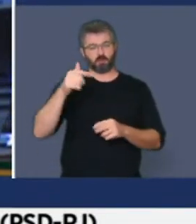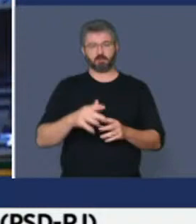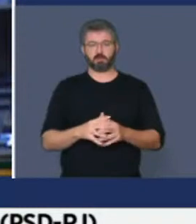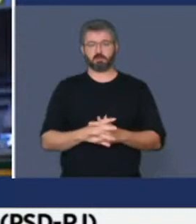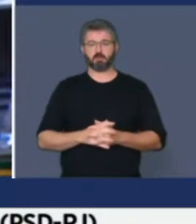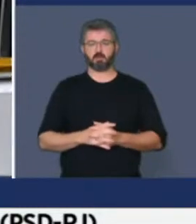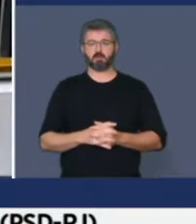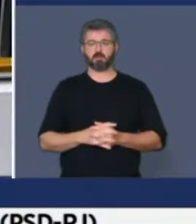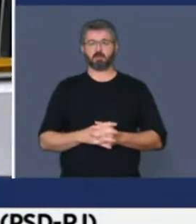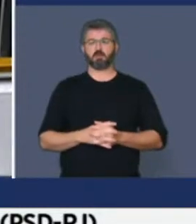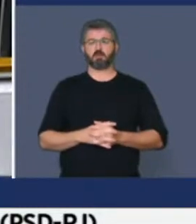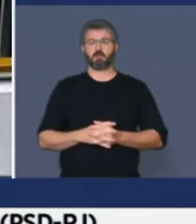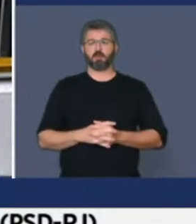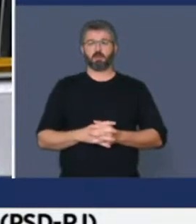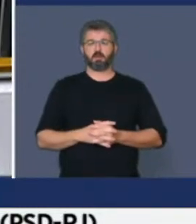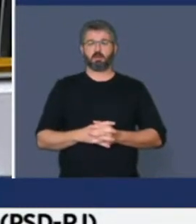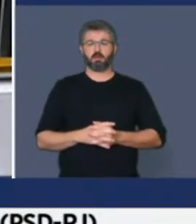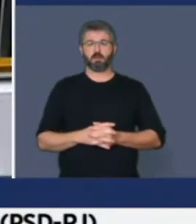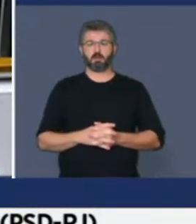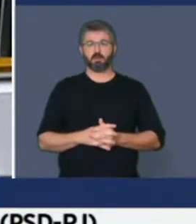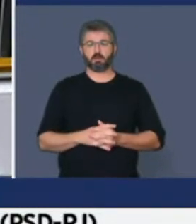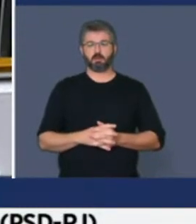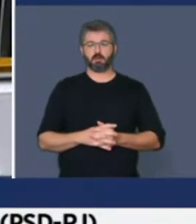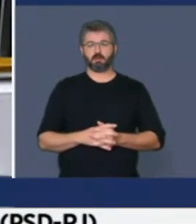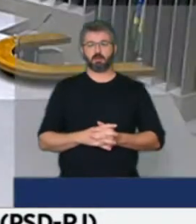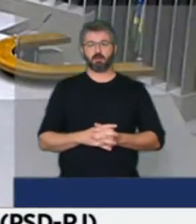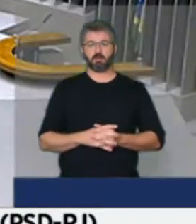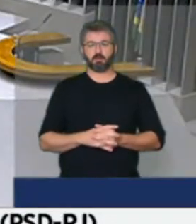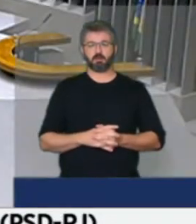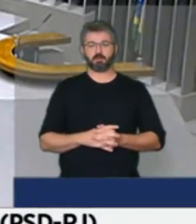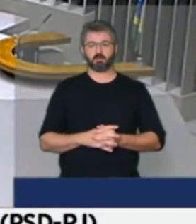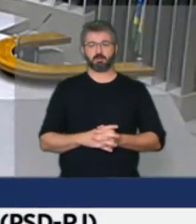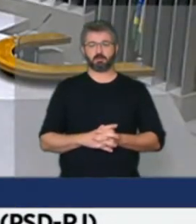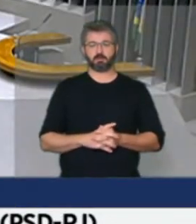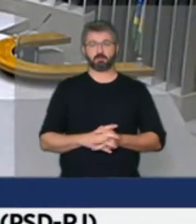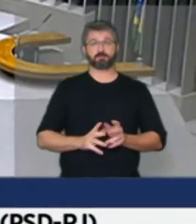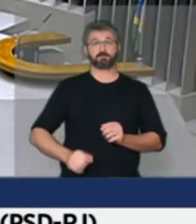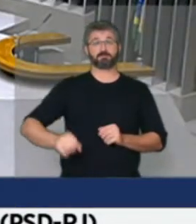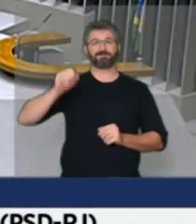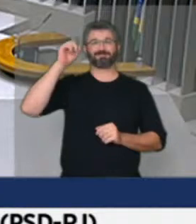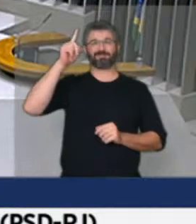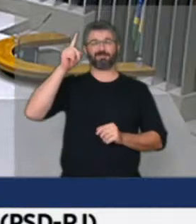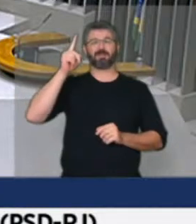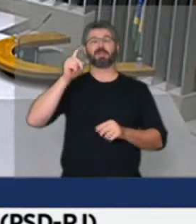Bom, está iniciada a votação pelo sistema eletrônico.